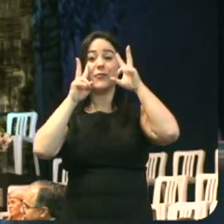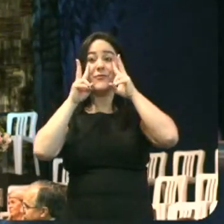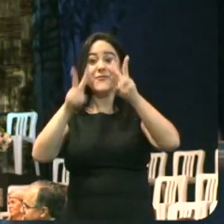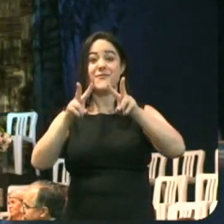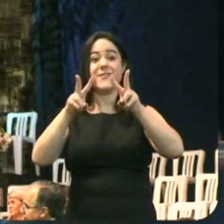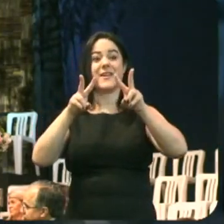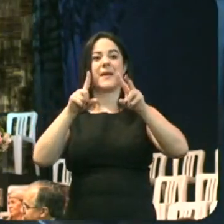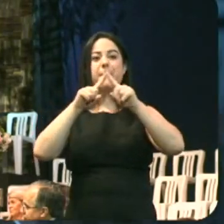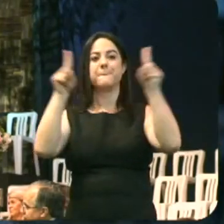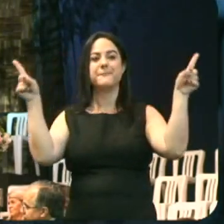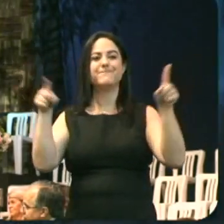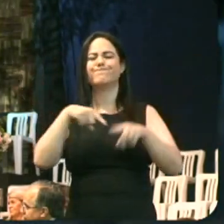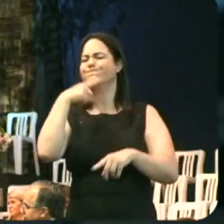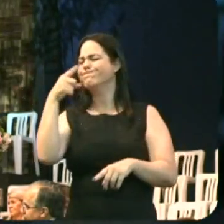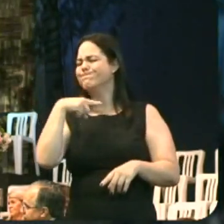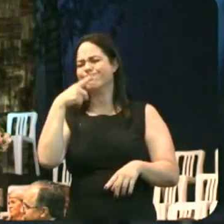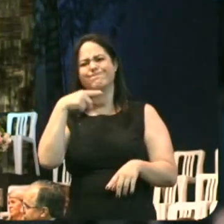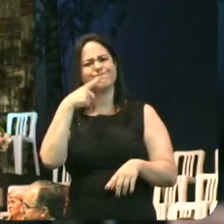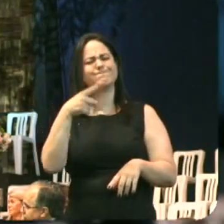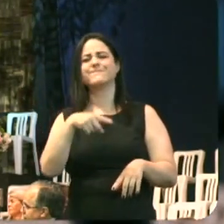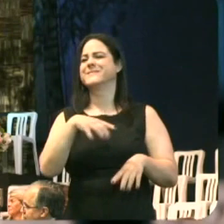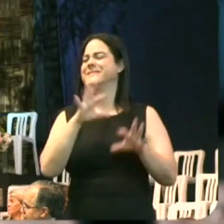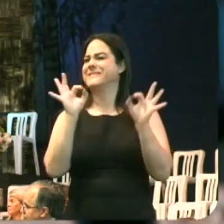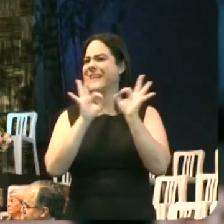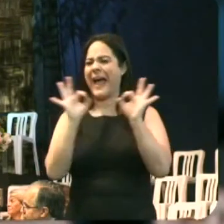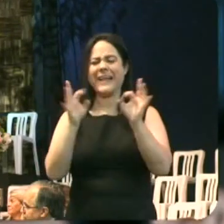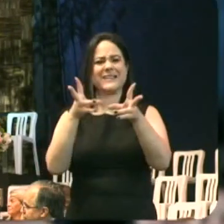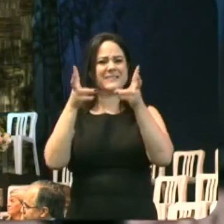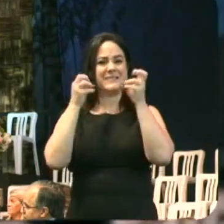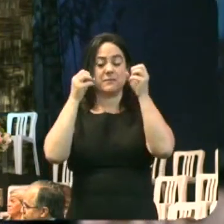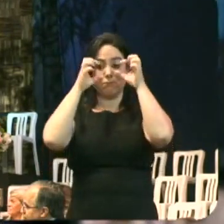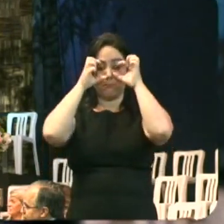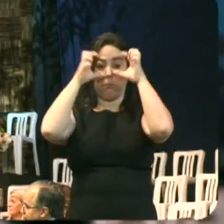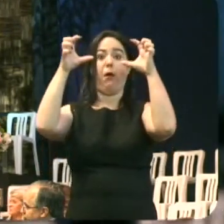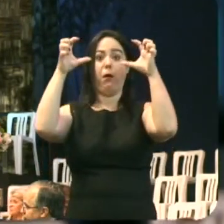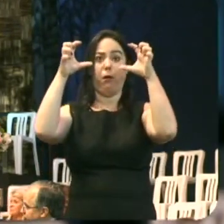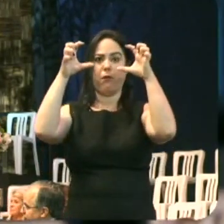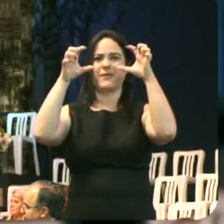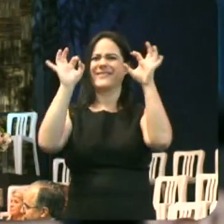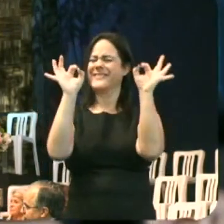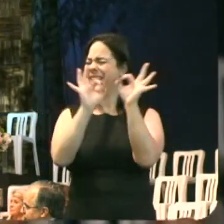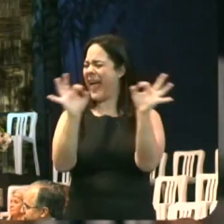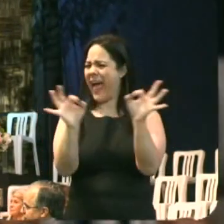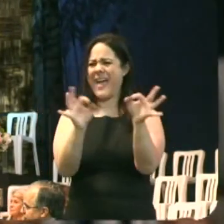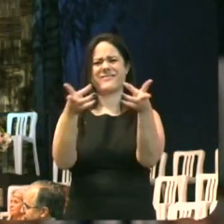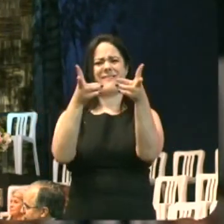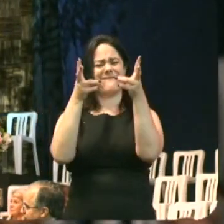aberta que ela estava, para tentar enxergar alguma coisa, e você não enxerga